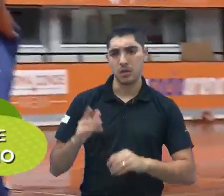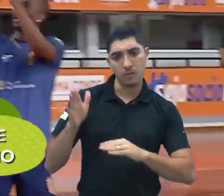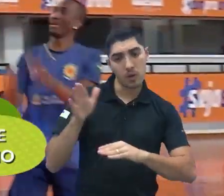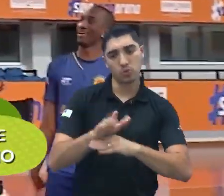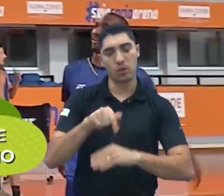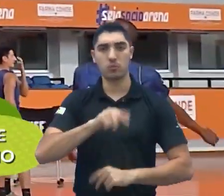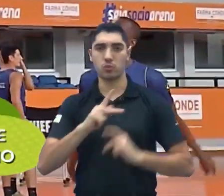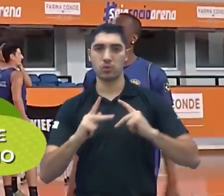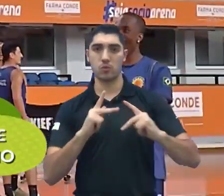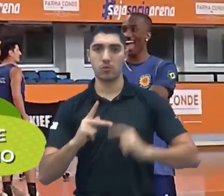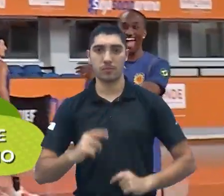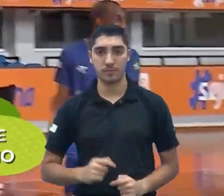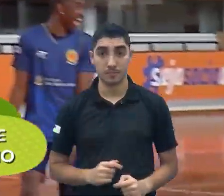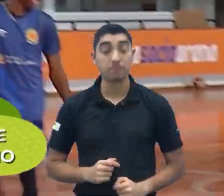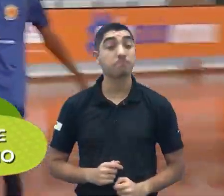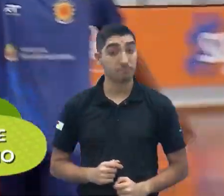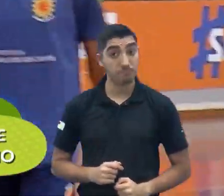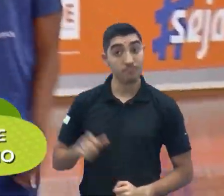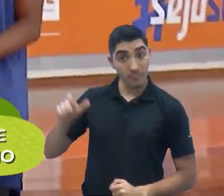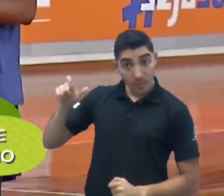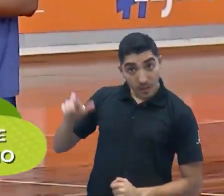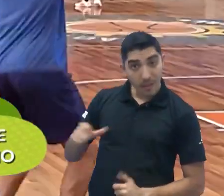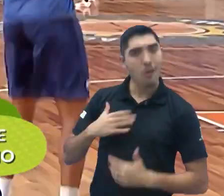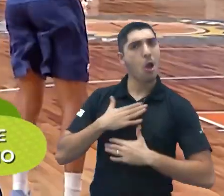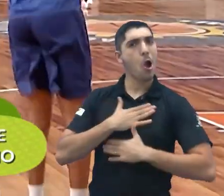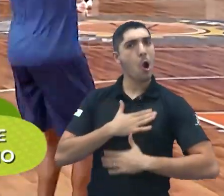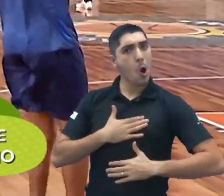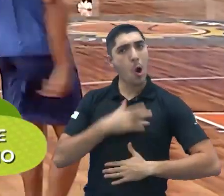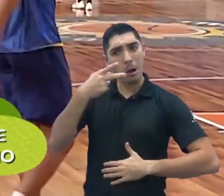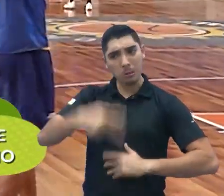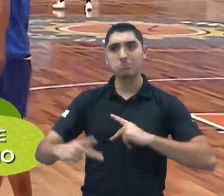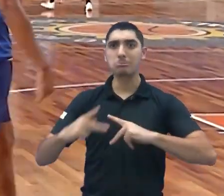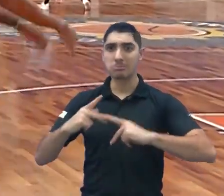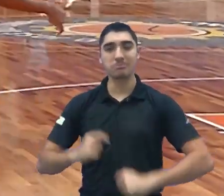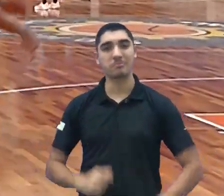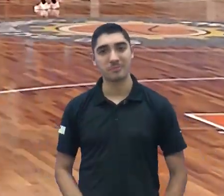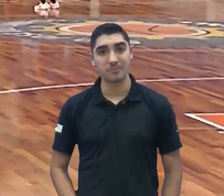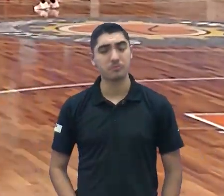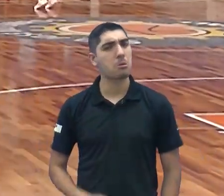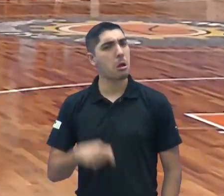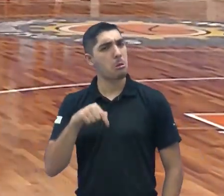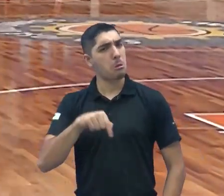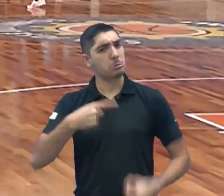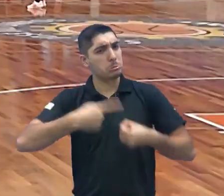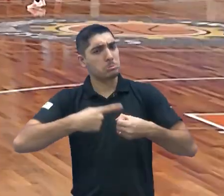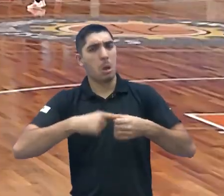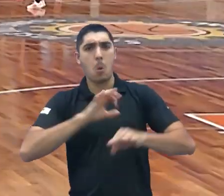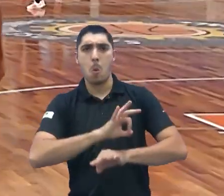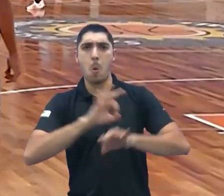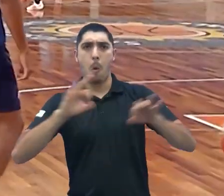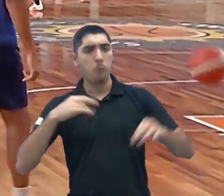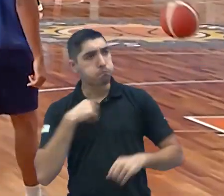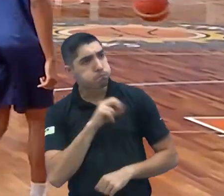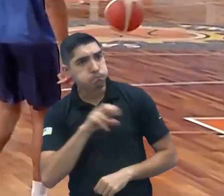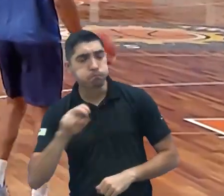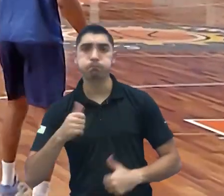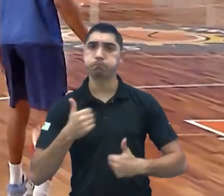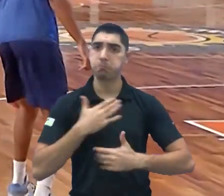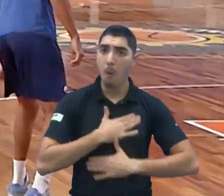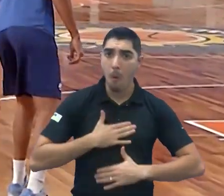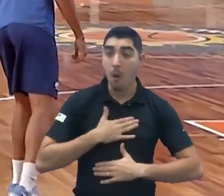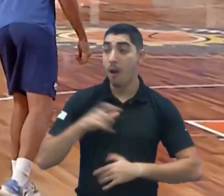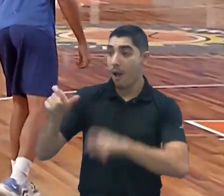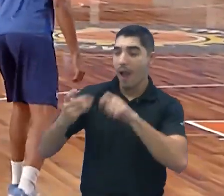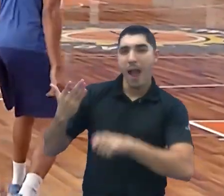compromissos. E olha, o gringo tá curtindo a cidade, hein? Está sendo ótimo, é uma ótima cidade, tenho grandes companheiros de